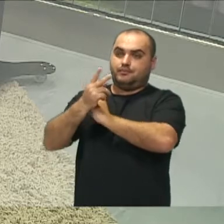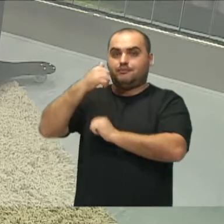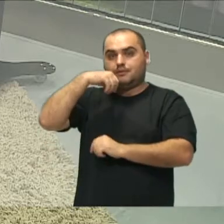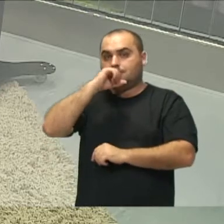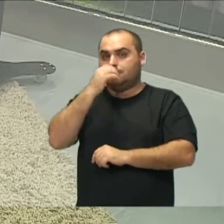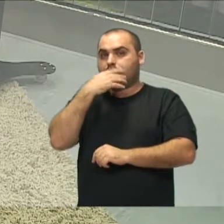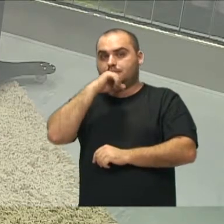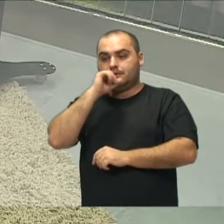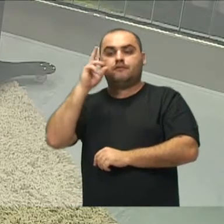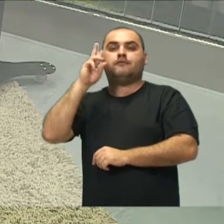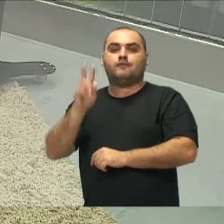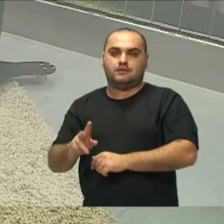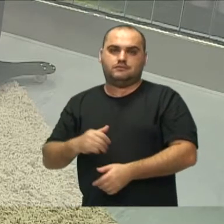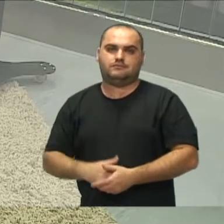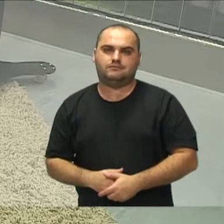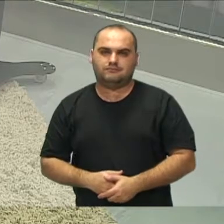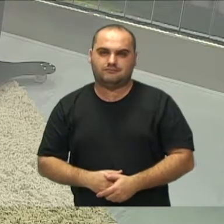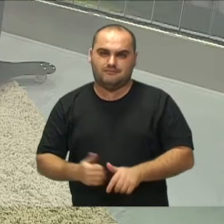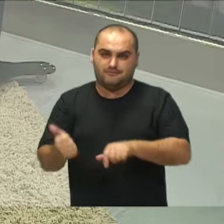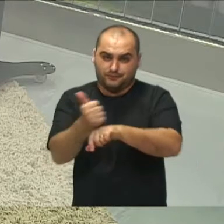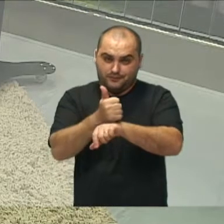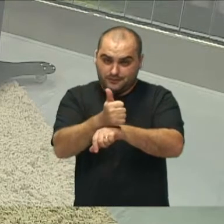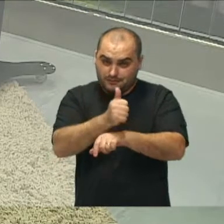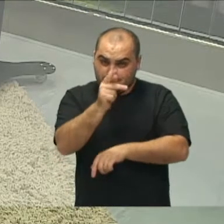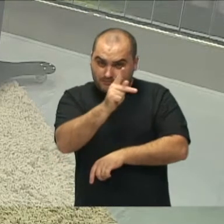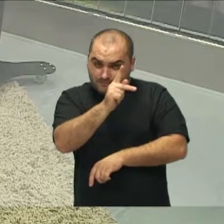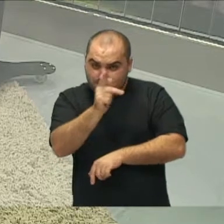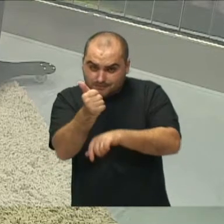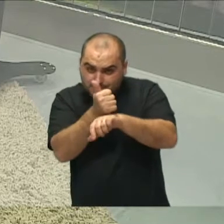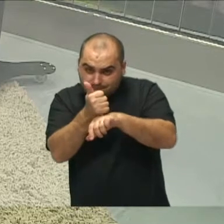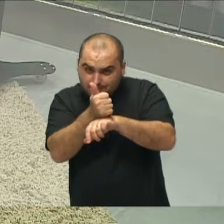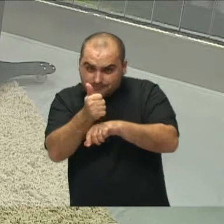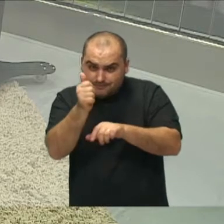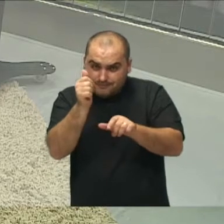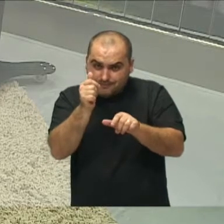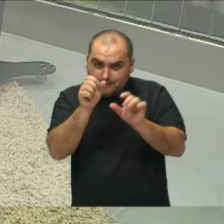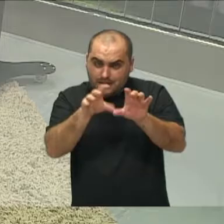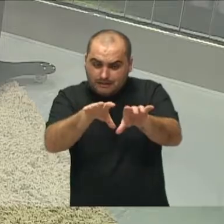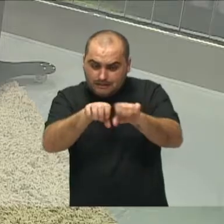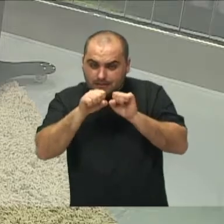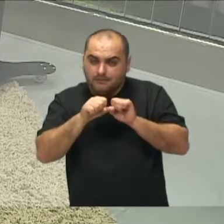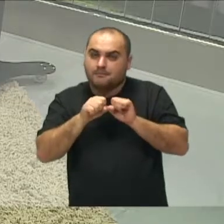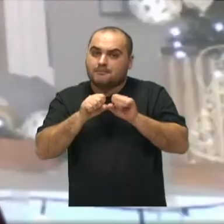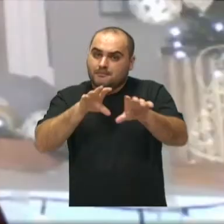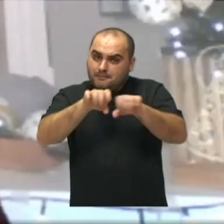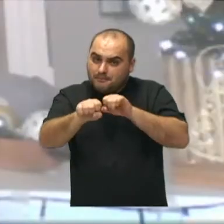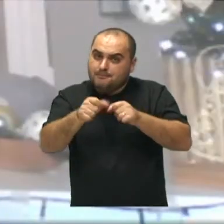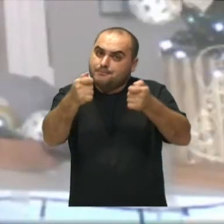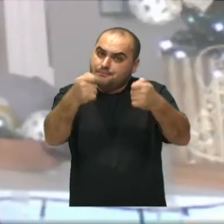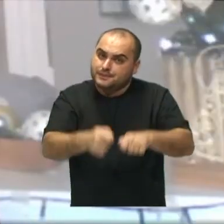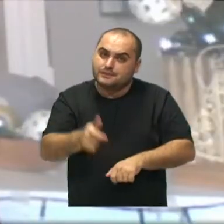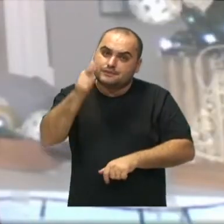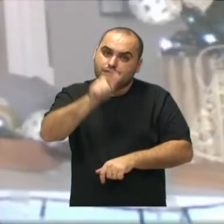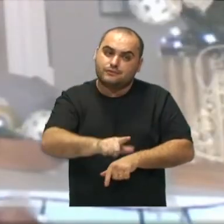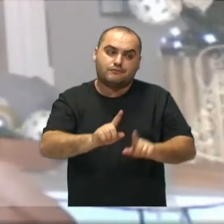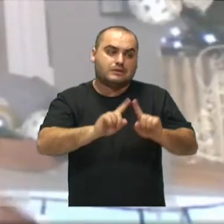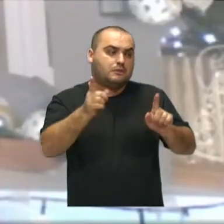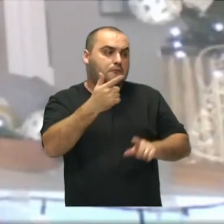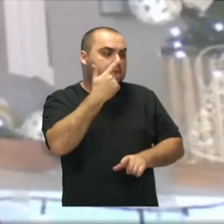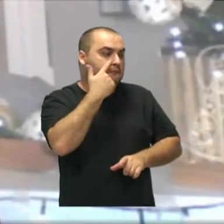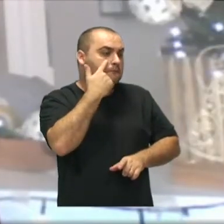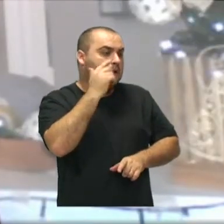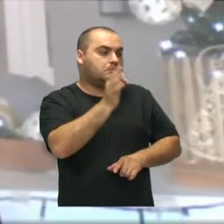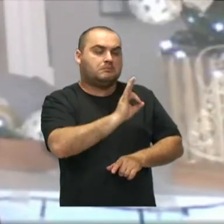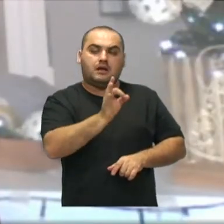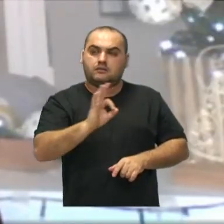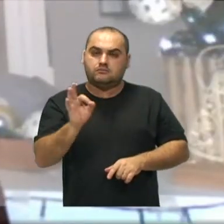Então, essa formação dos profissionais, ela tem que acontecer também. Nós precisamos olhar num todo. Isso eu não estou vendo. E me